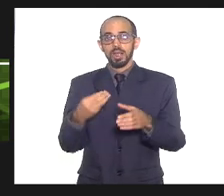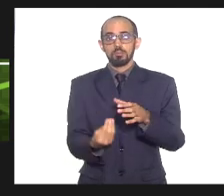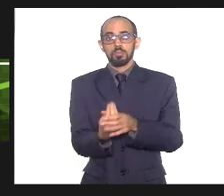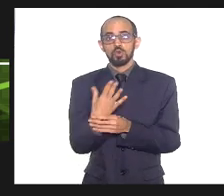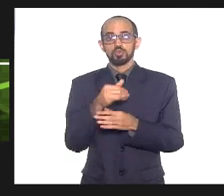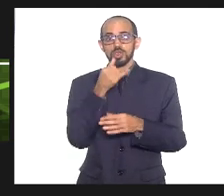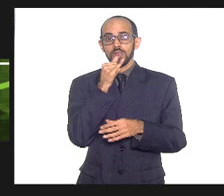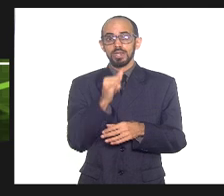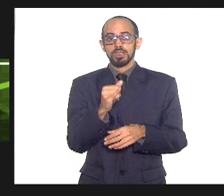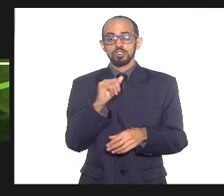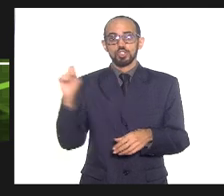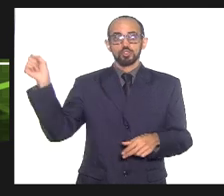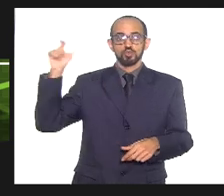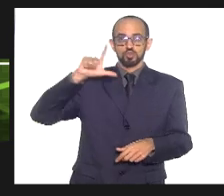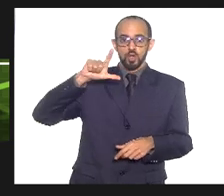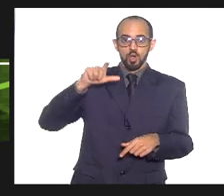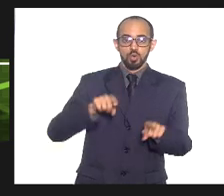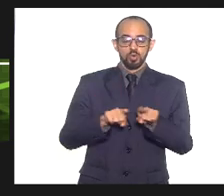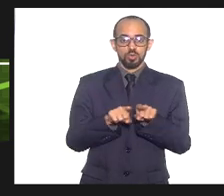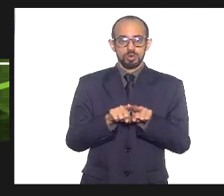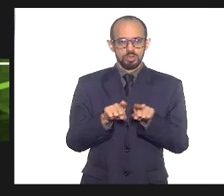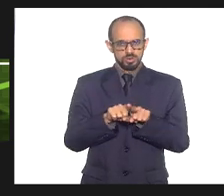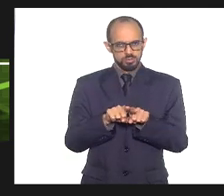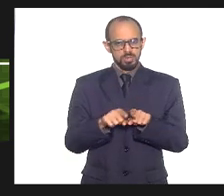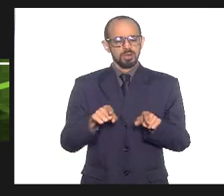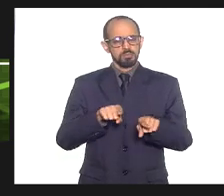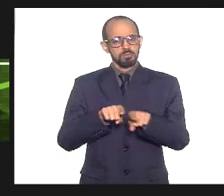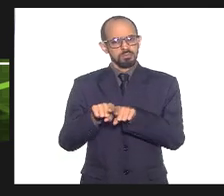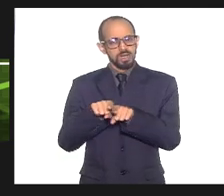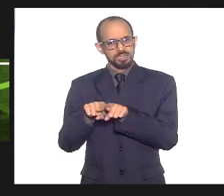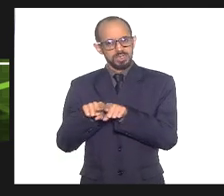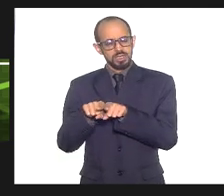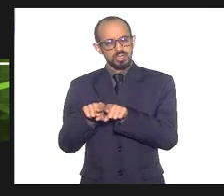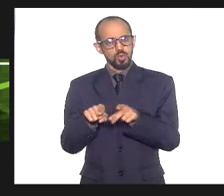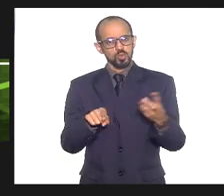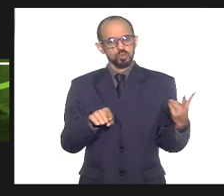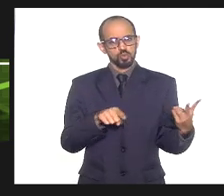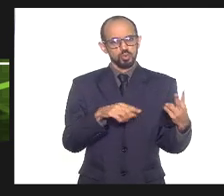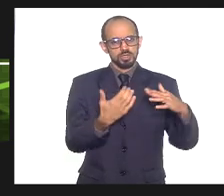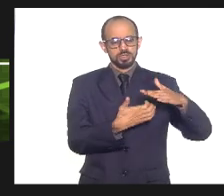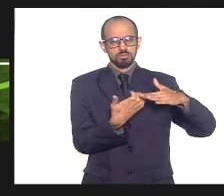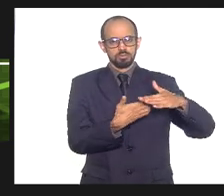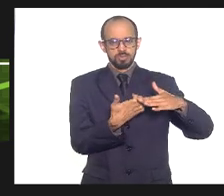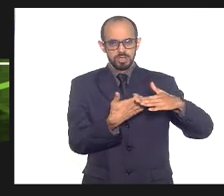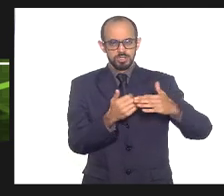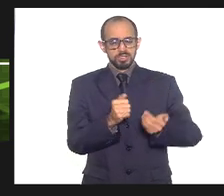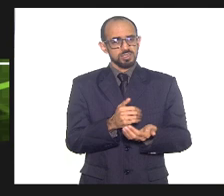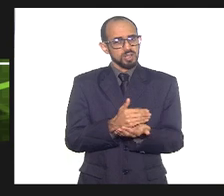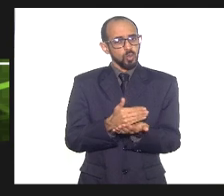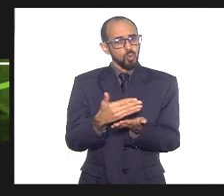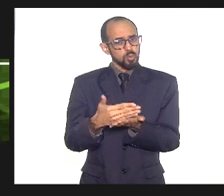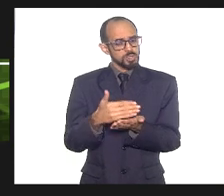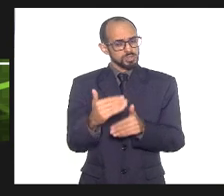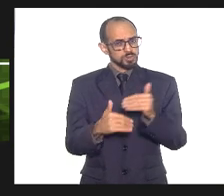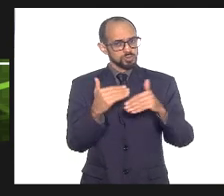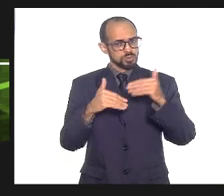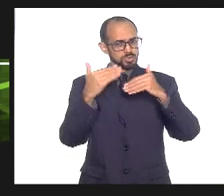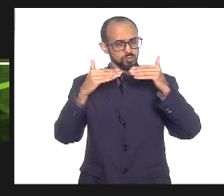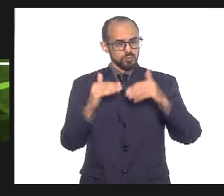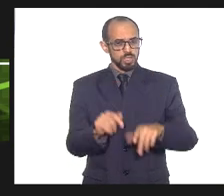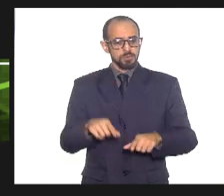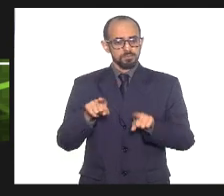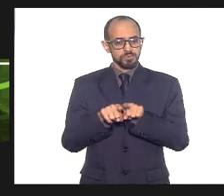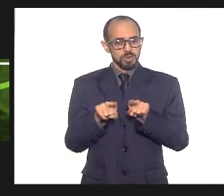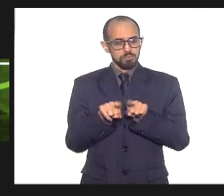potencial projeto para a retroárea do Porto do Açu em parceria entre as duas empresas, estágio inicial de desenvolvimento ainda. E olhando um